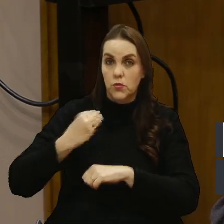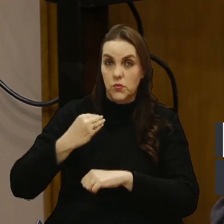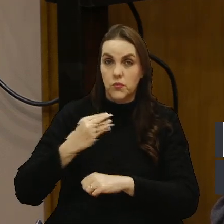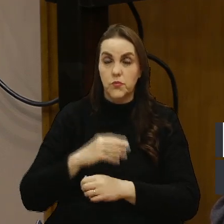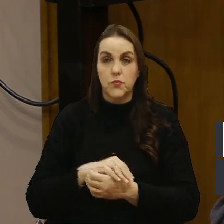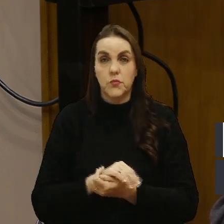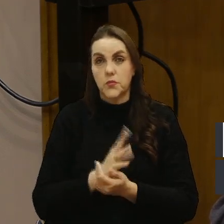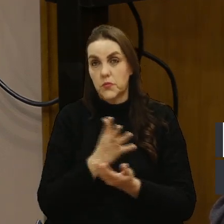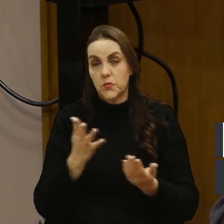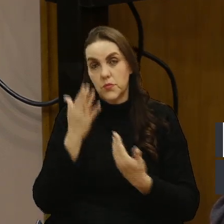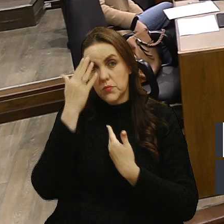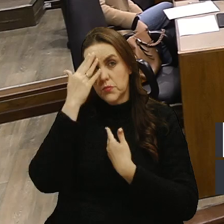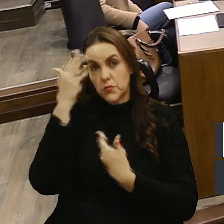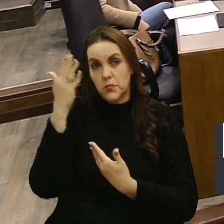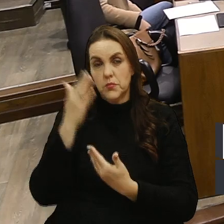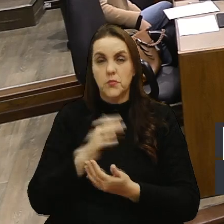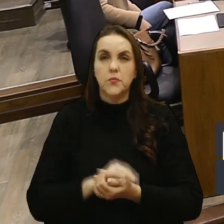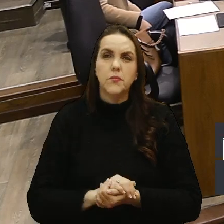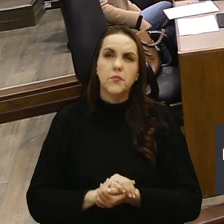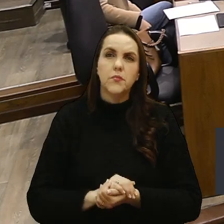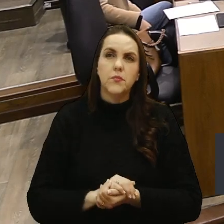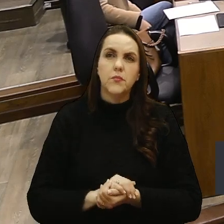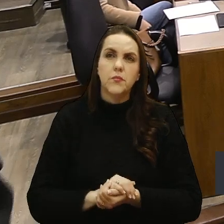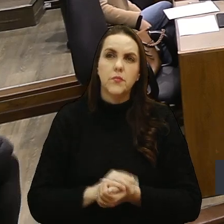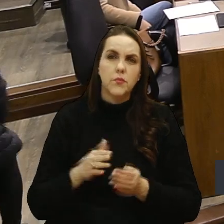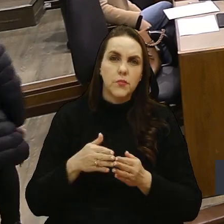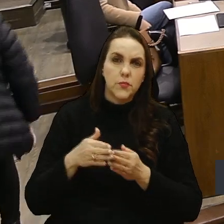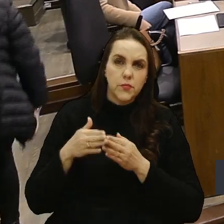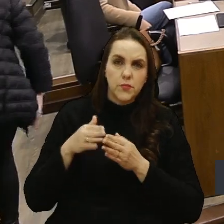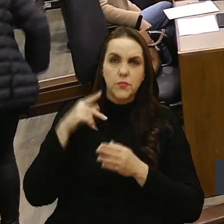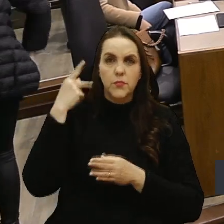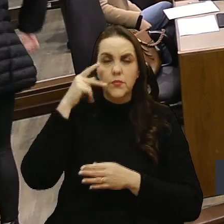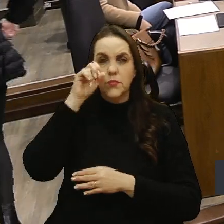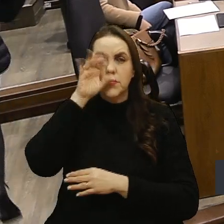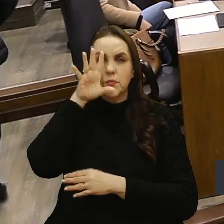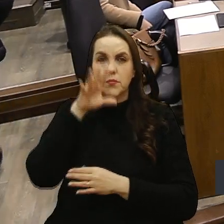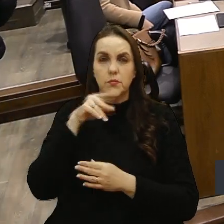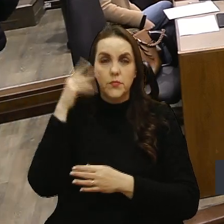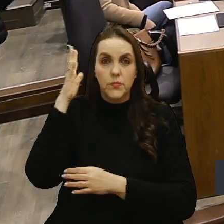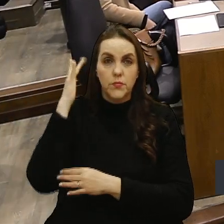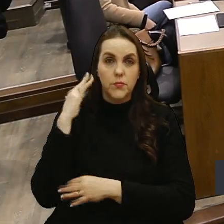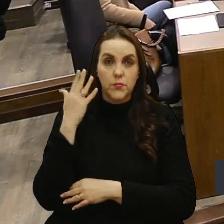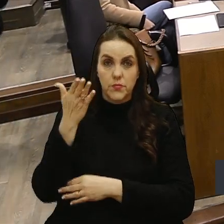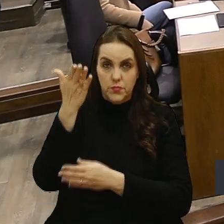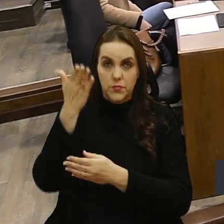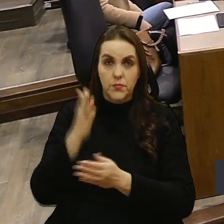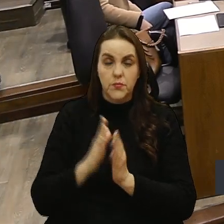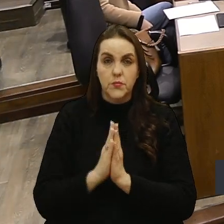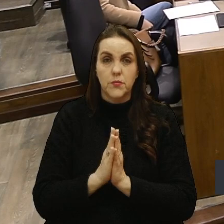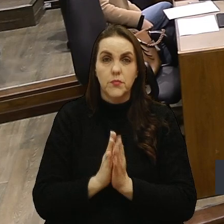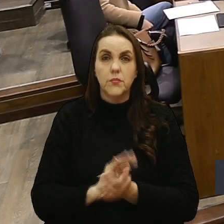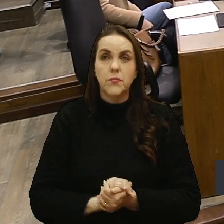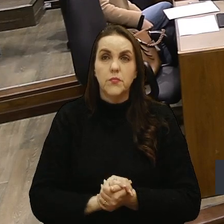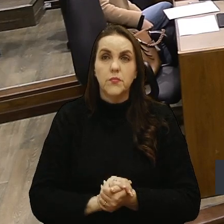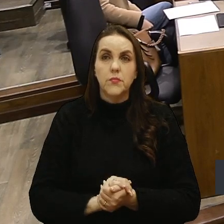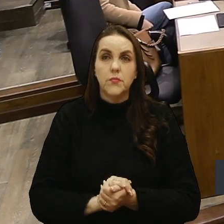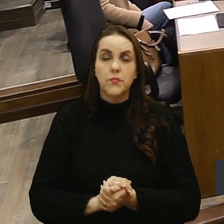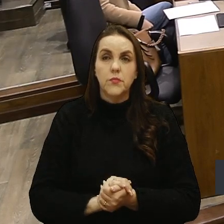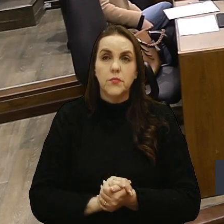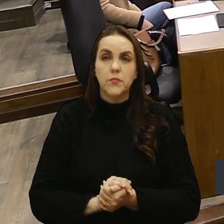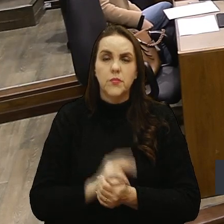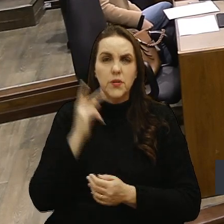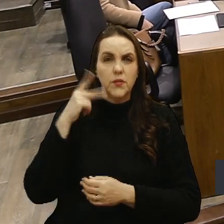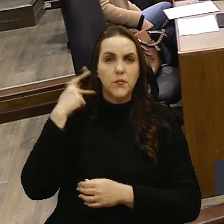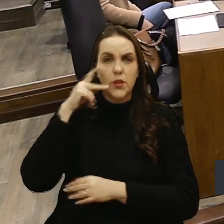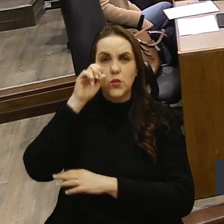isso. Obrigado, vereador Fiuza. Uma parte, vereador Fiuza. Pois não, vereadora, por gentileza. Vereador Fiuza, eu